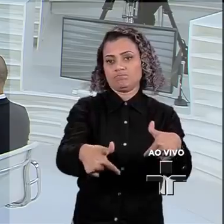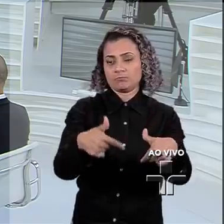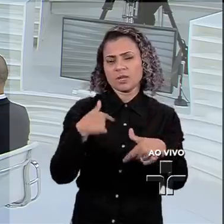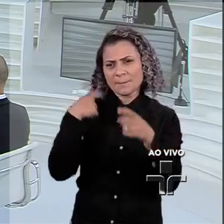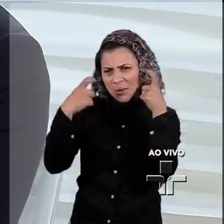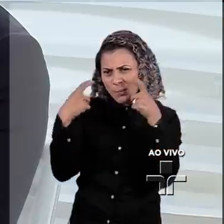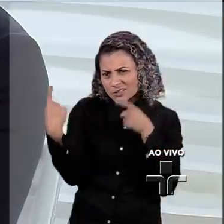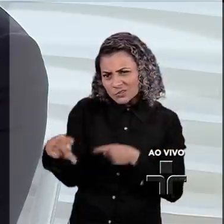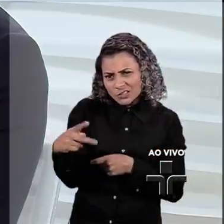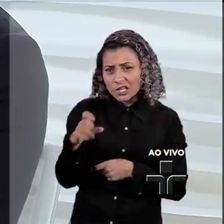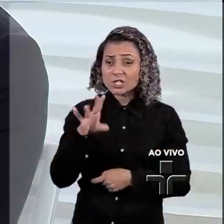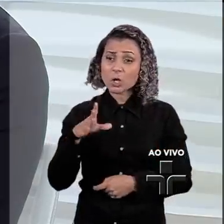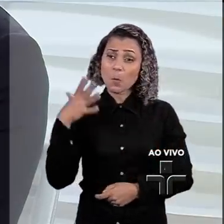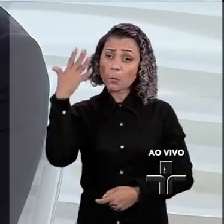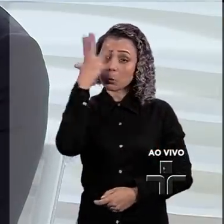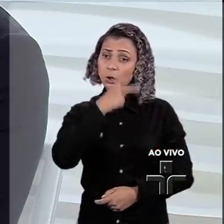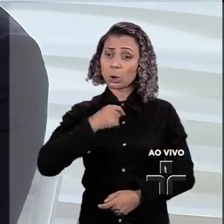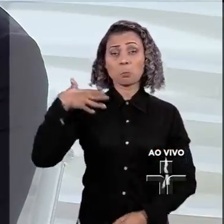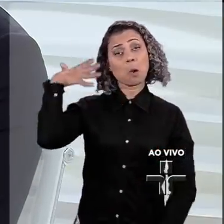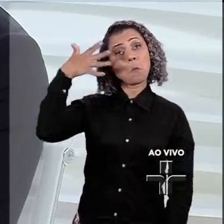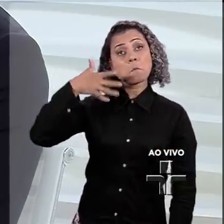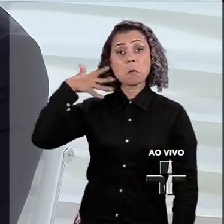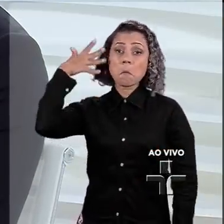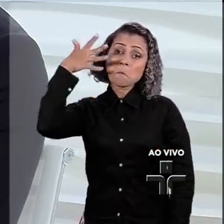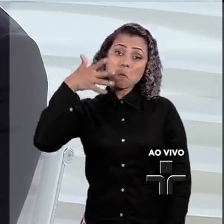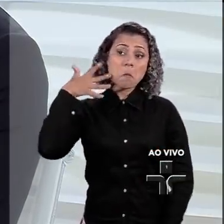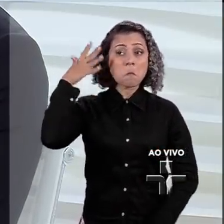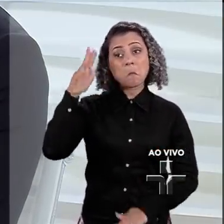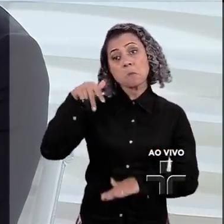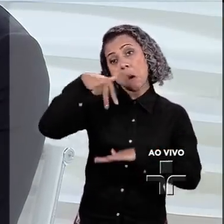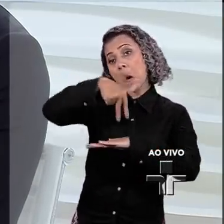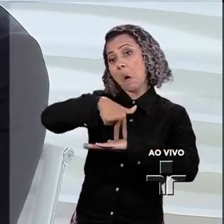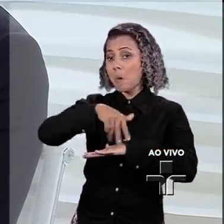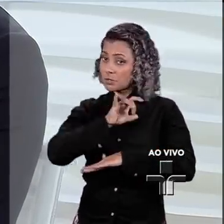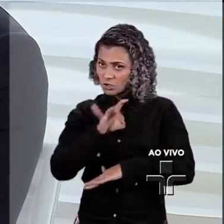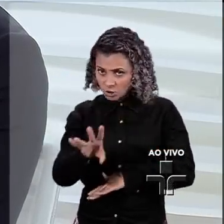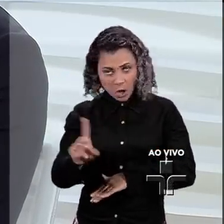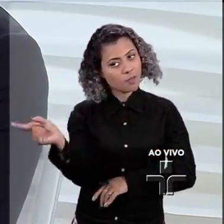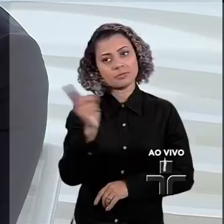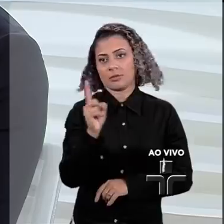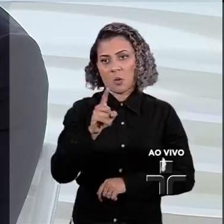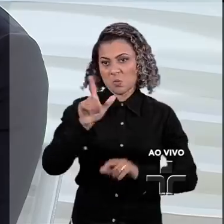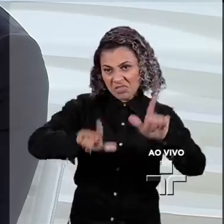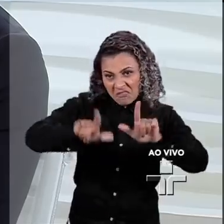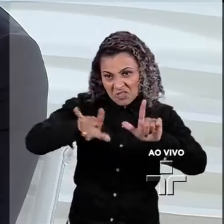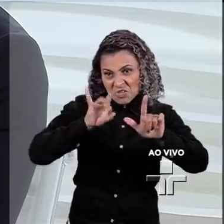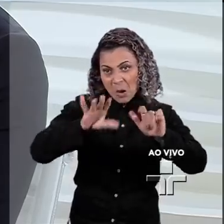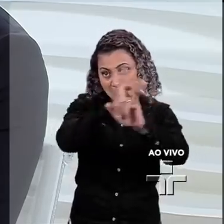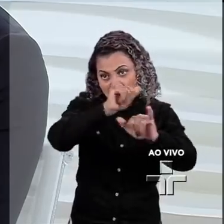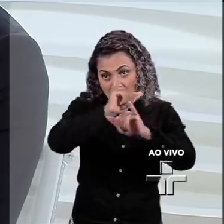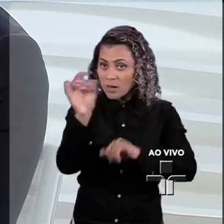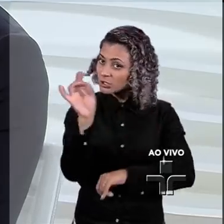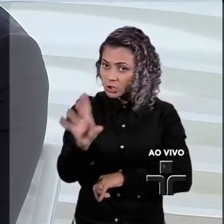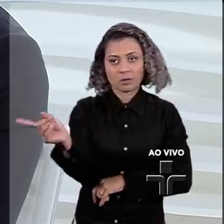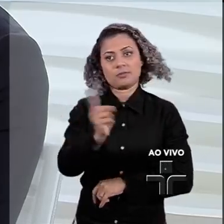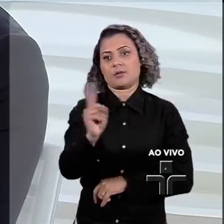só para falar bonito no palanque, no horário eleitoral, era algo que mexia com ele. Eu